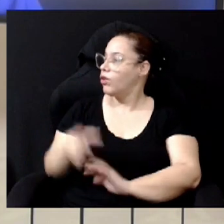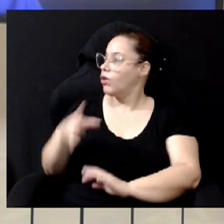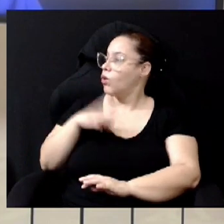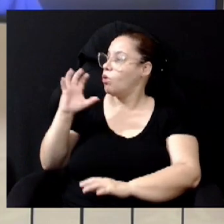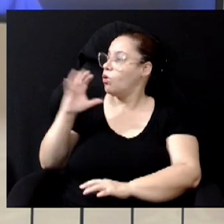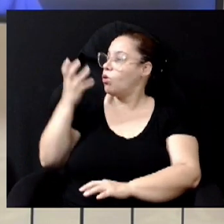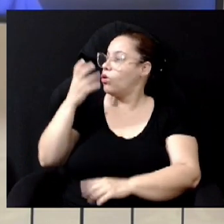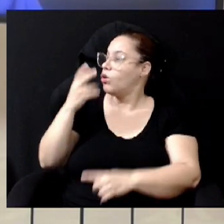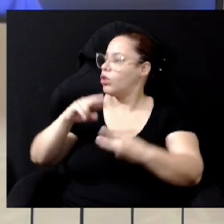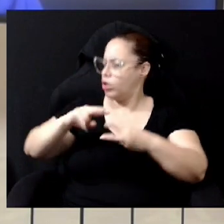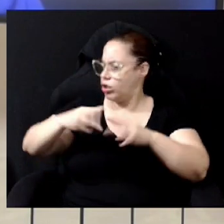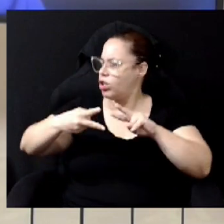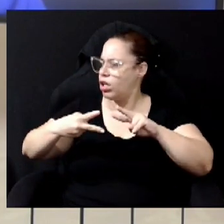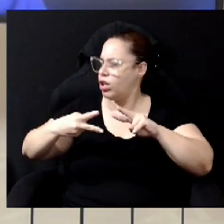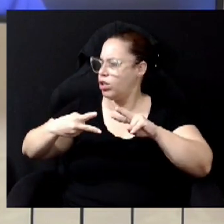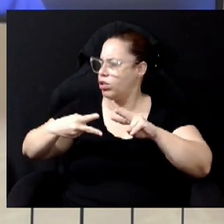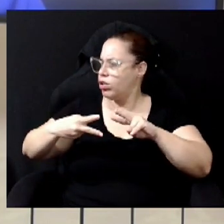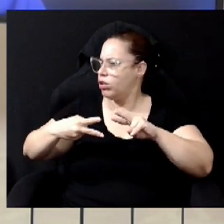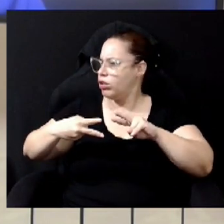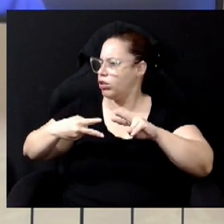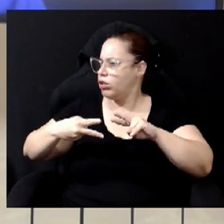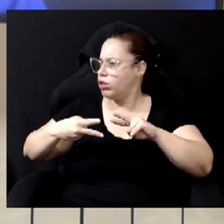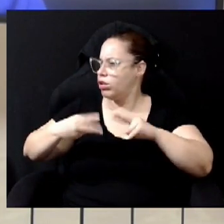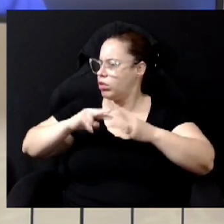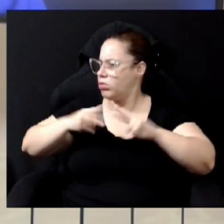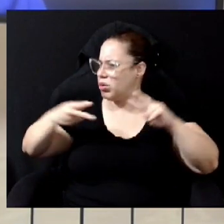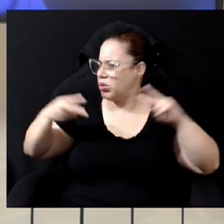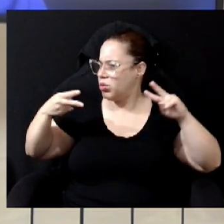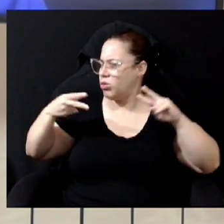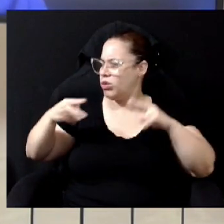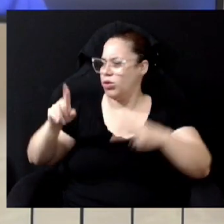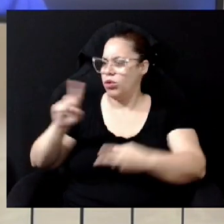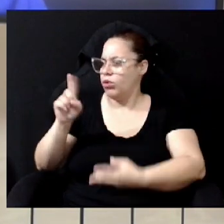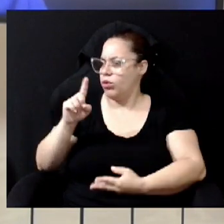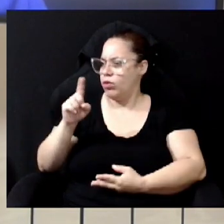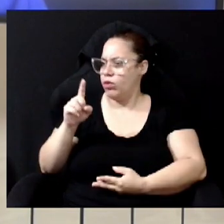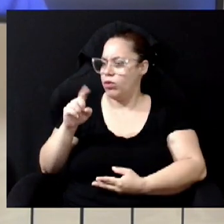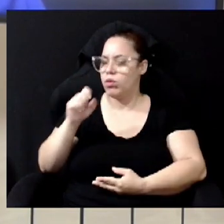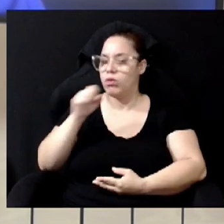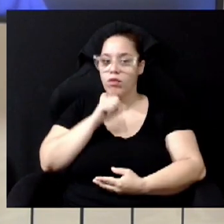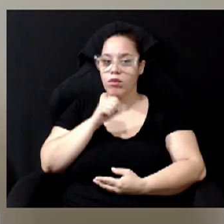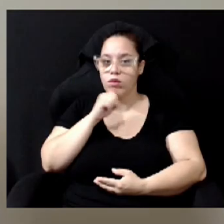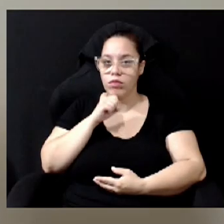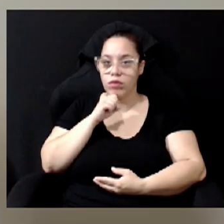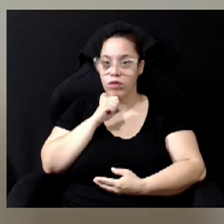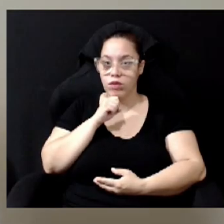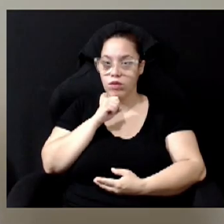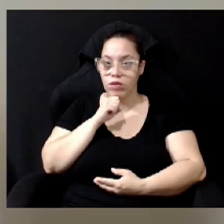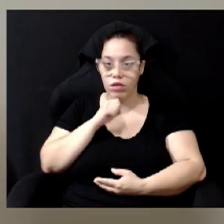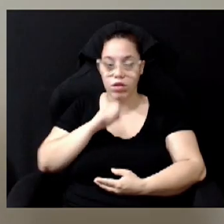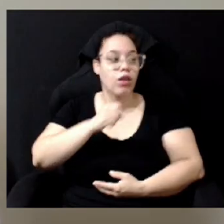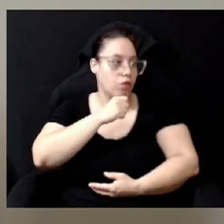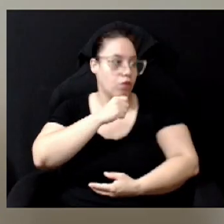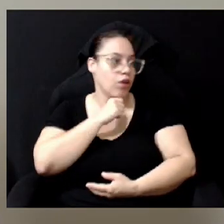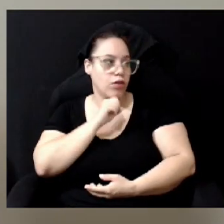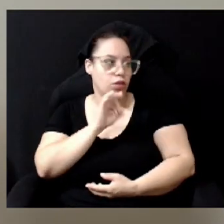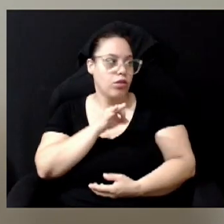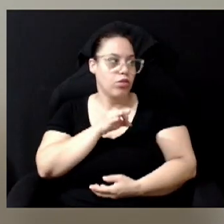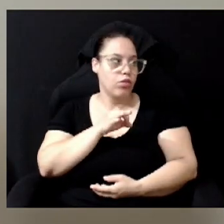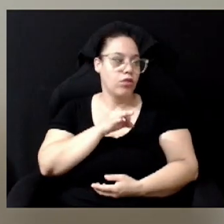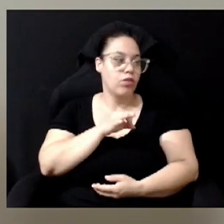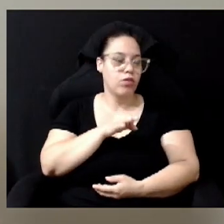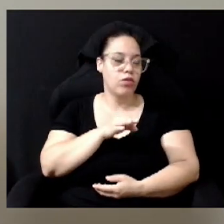genética, então? Mais hereditária ou é mais do envelhecimento mesmo? Do envelhecimento, é mais do processo